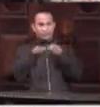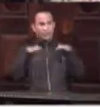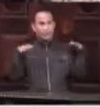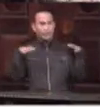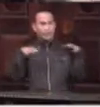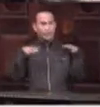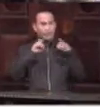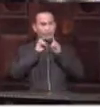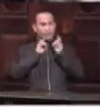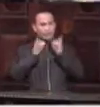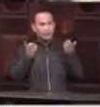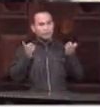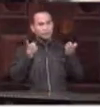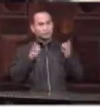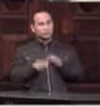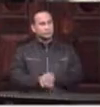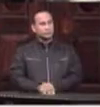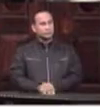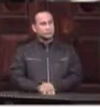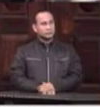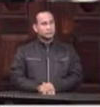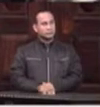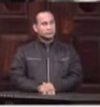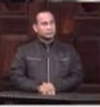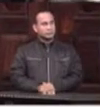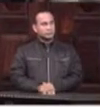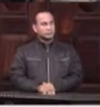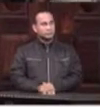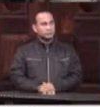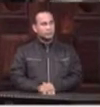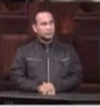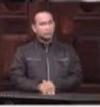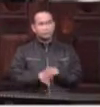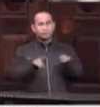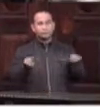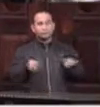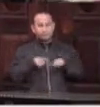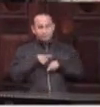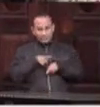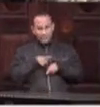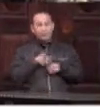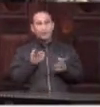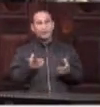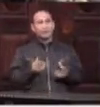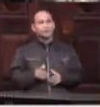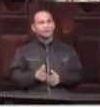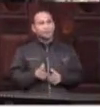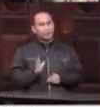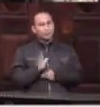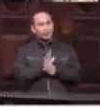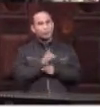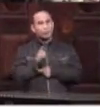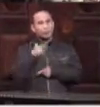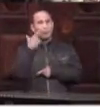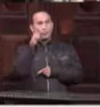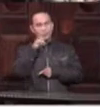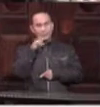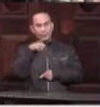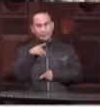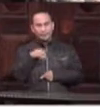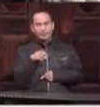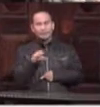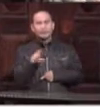debate que o nosso gabinete tem se dedicado já há alguns meses, que tem reunido